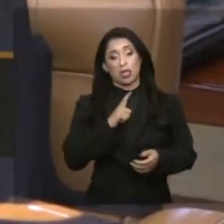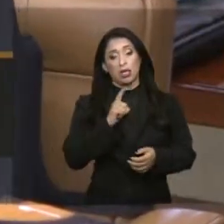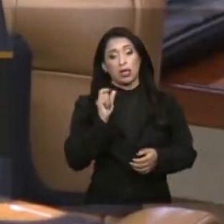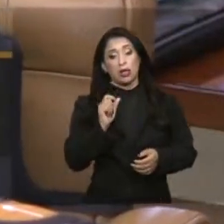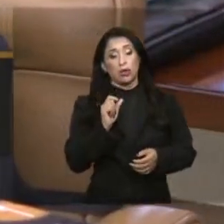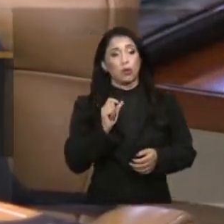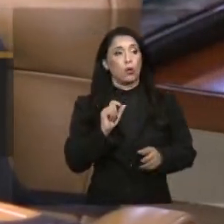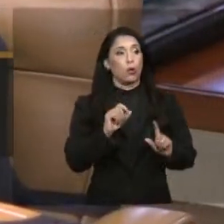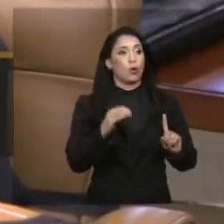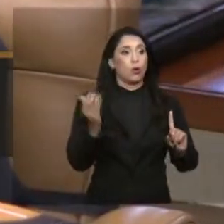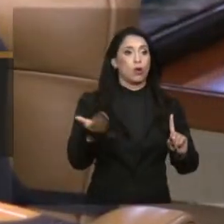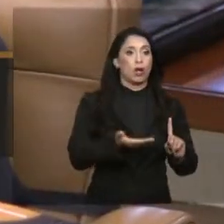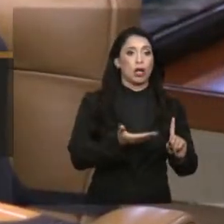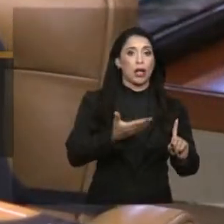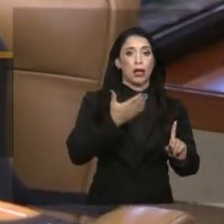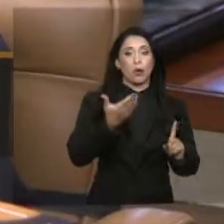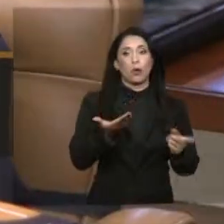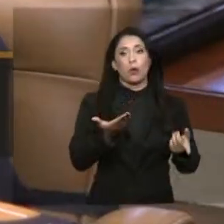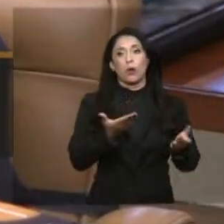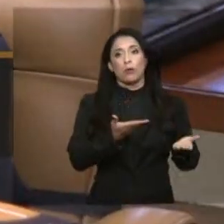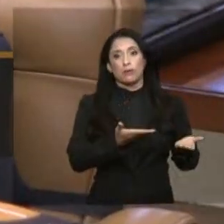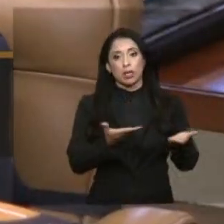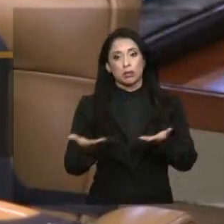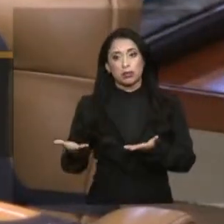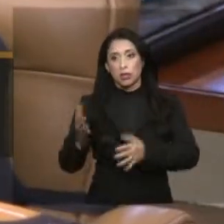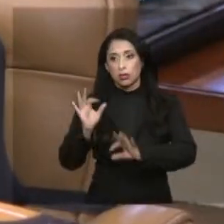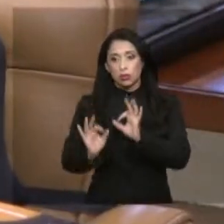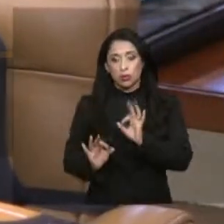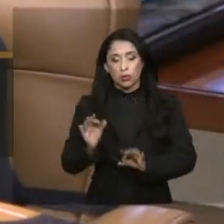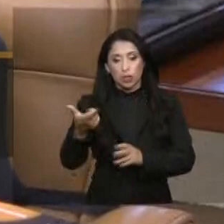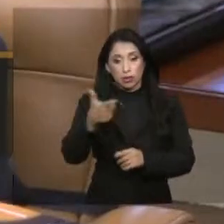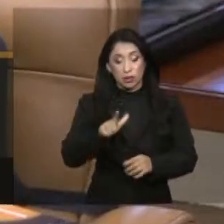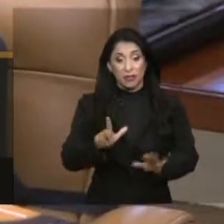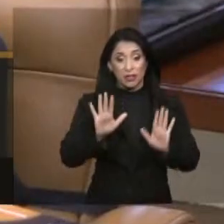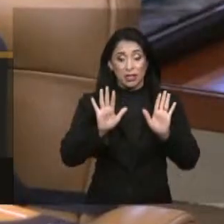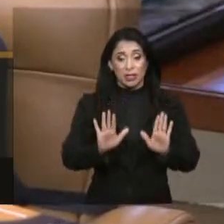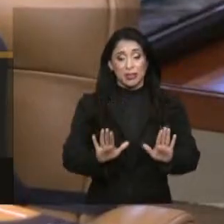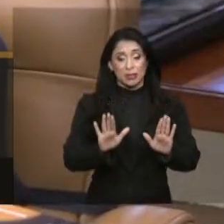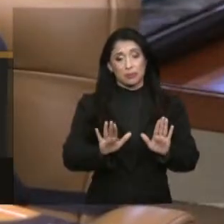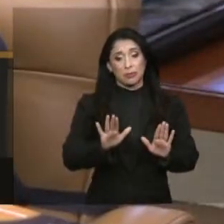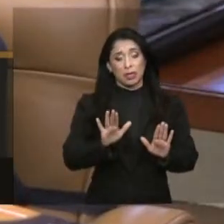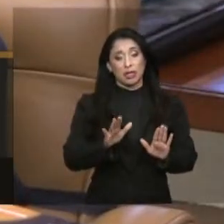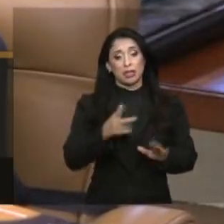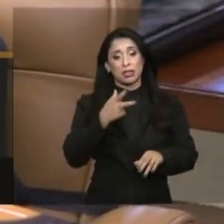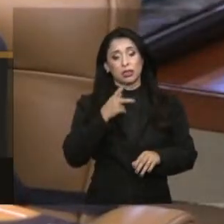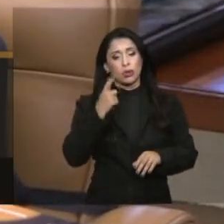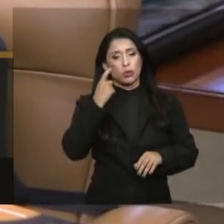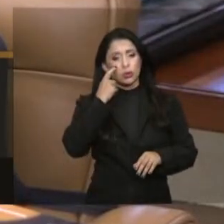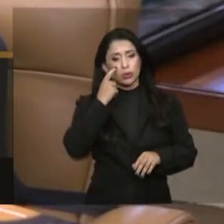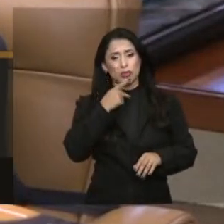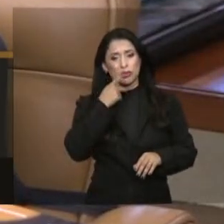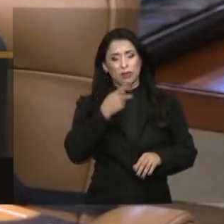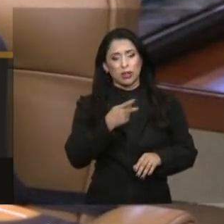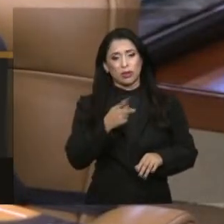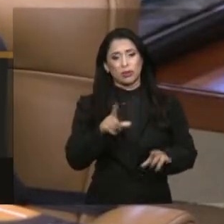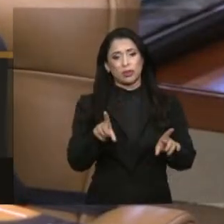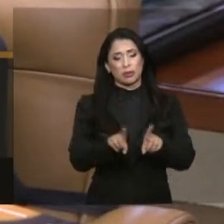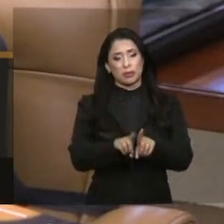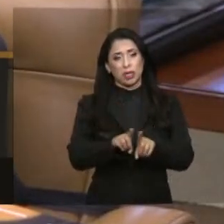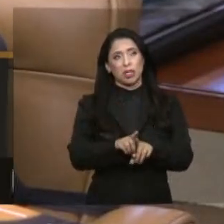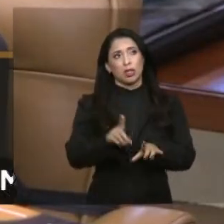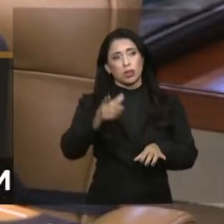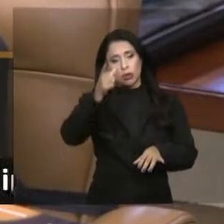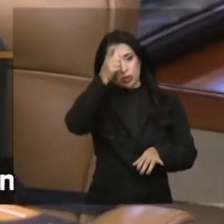assim, bem pontual, a pretexto do que mencionou o ministro Lewandowski,